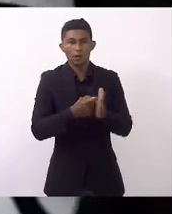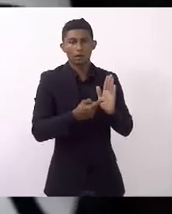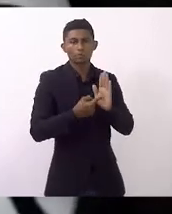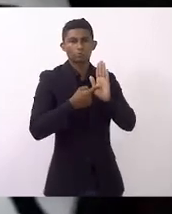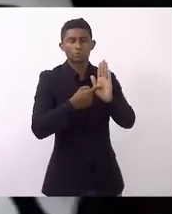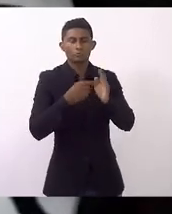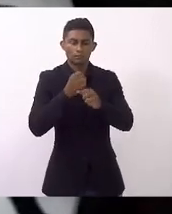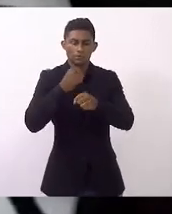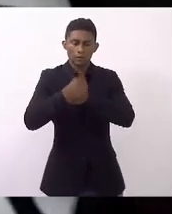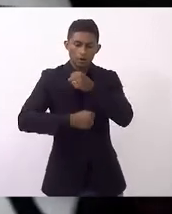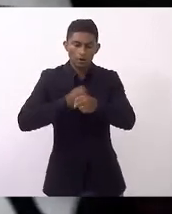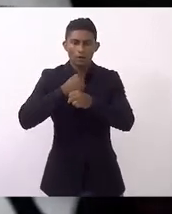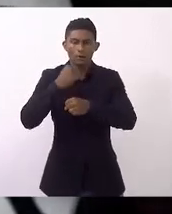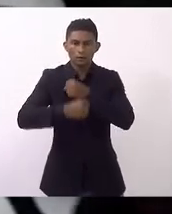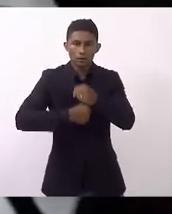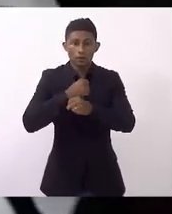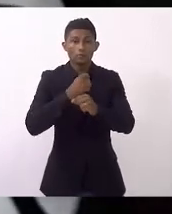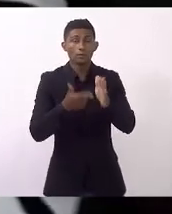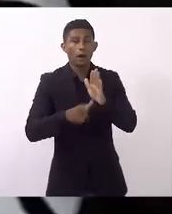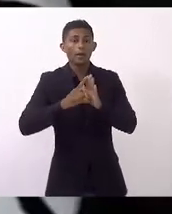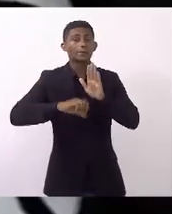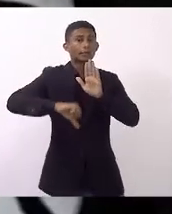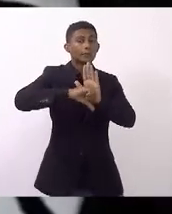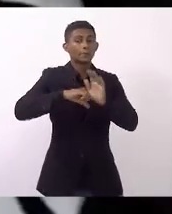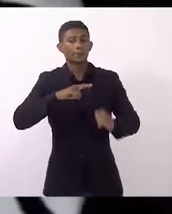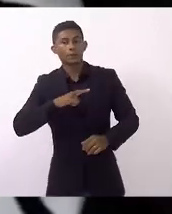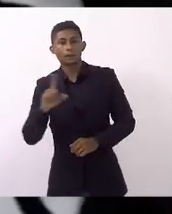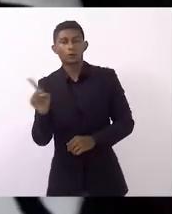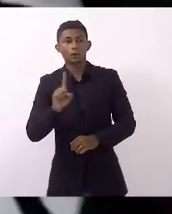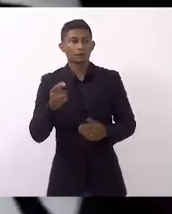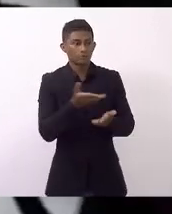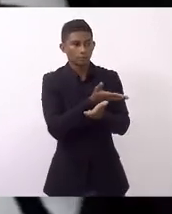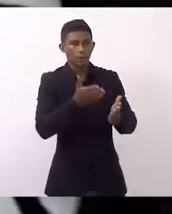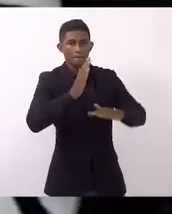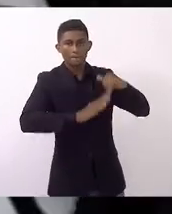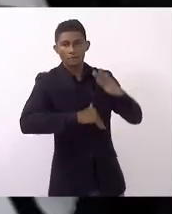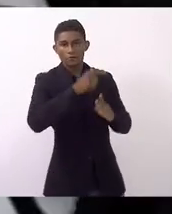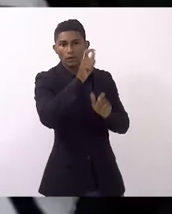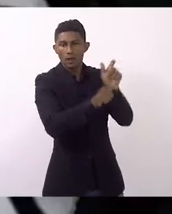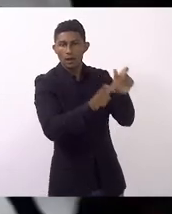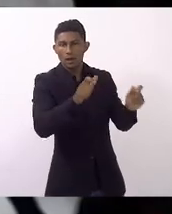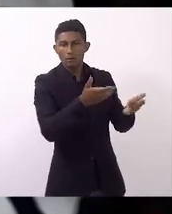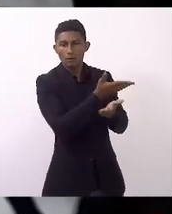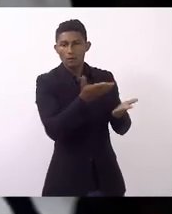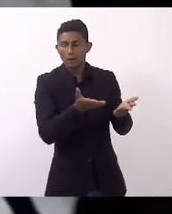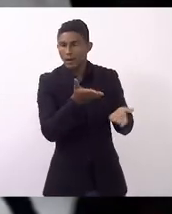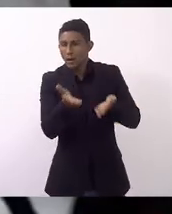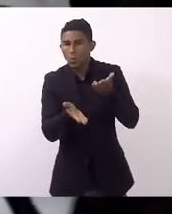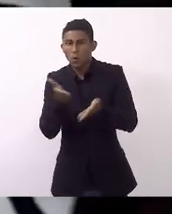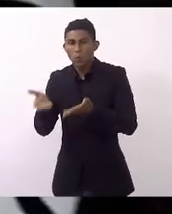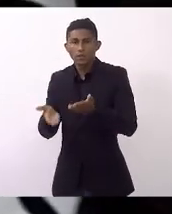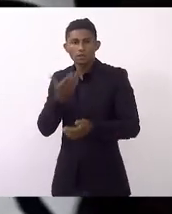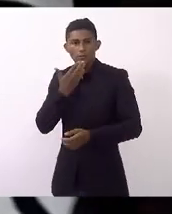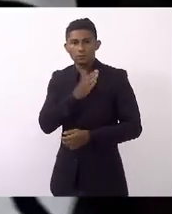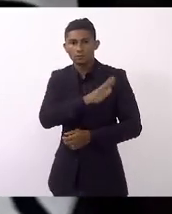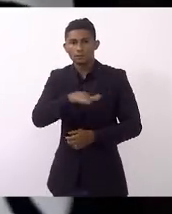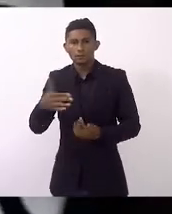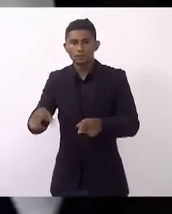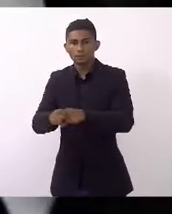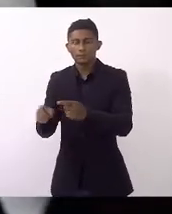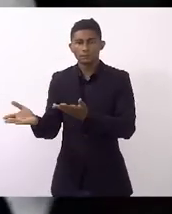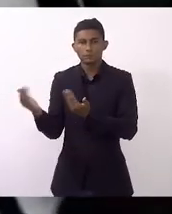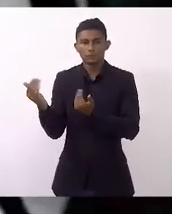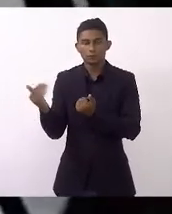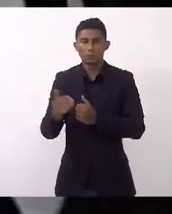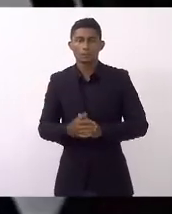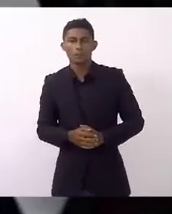anual de certidão de antecedentes criminais por profissionais que realizem atendimento de crianças e adolescentes. De plano,